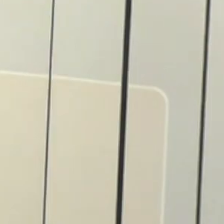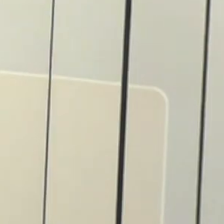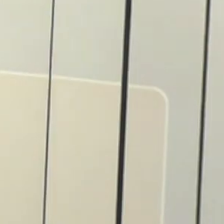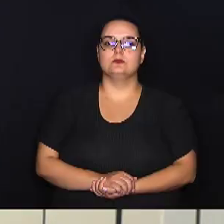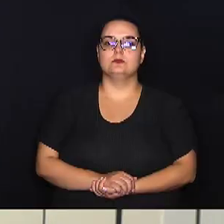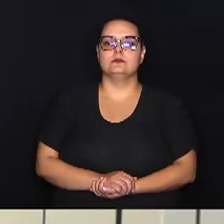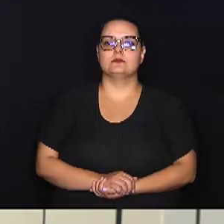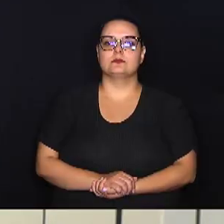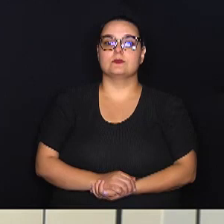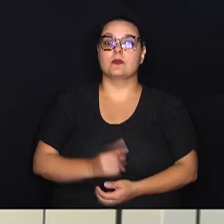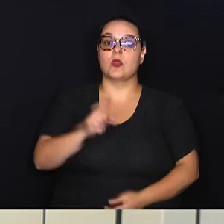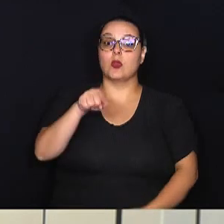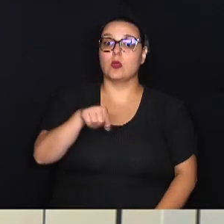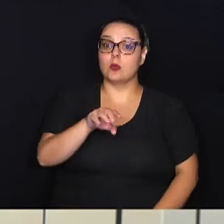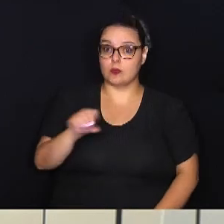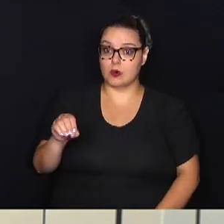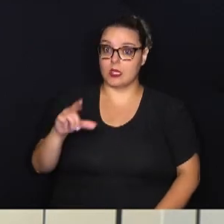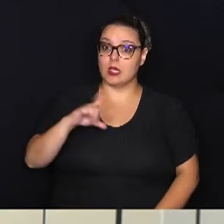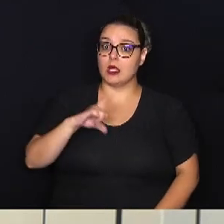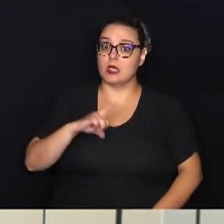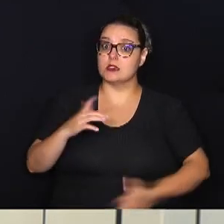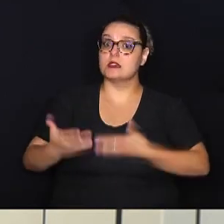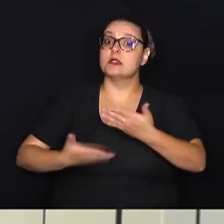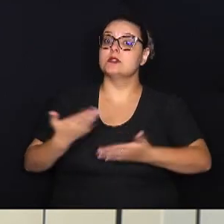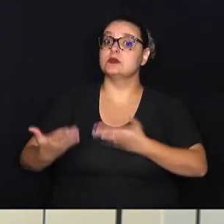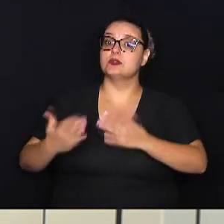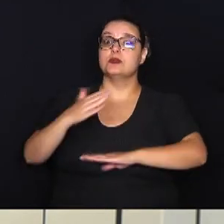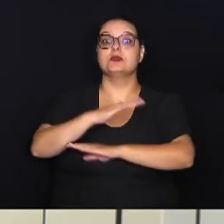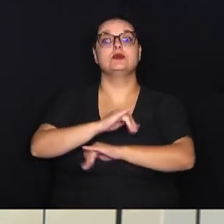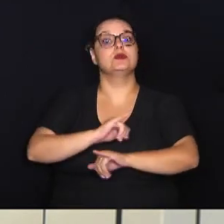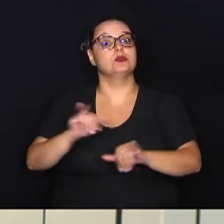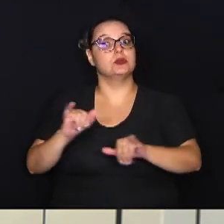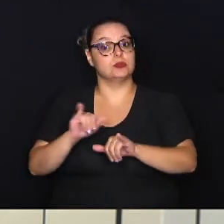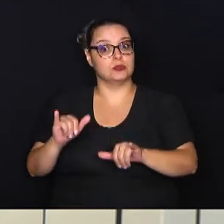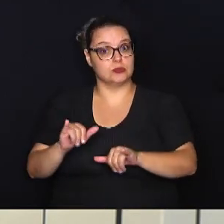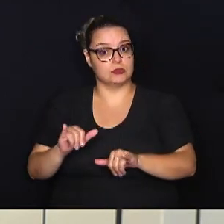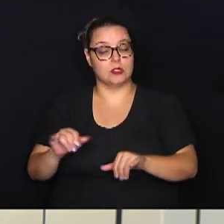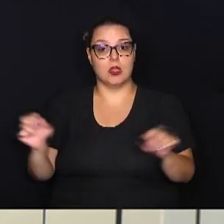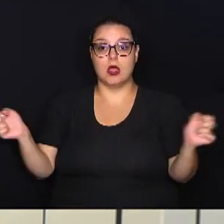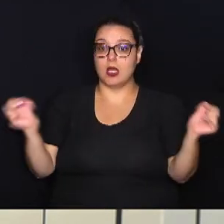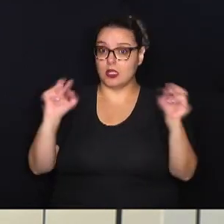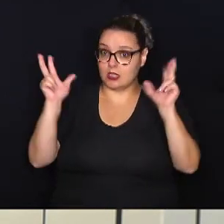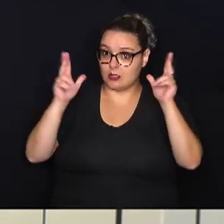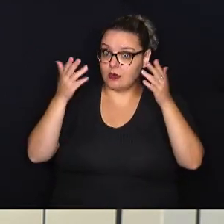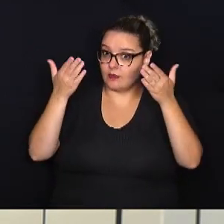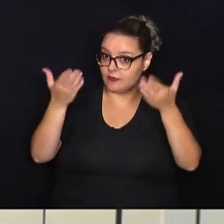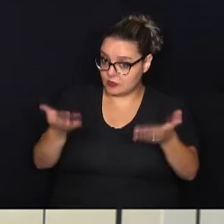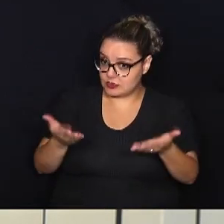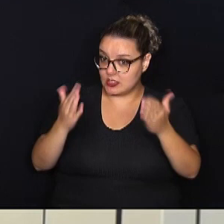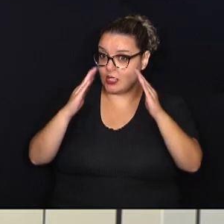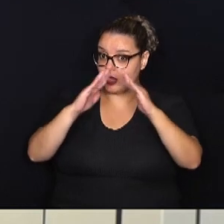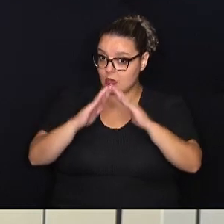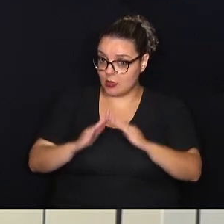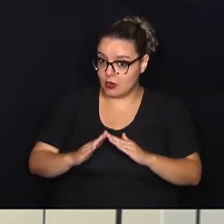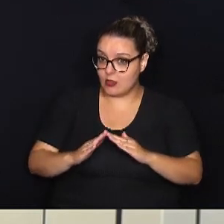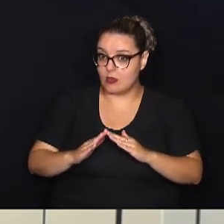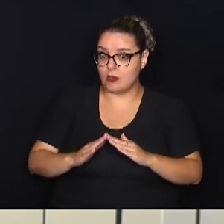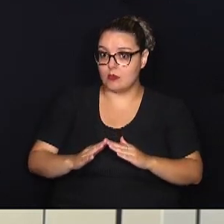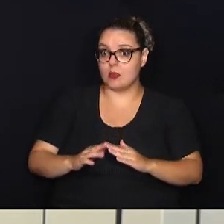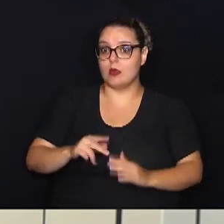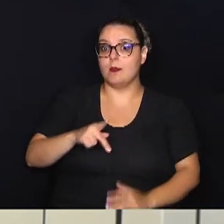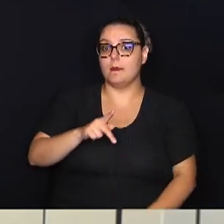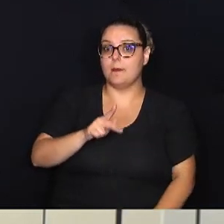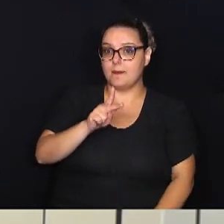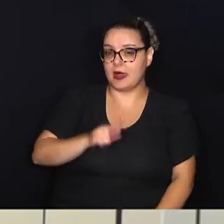Uma hora da tarde tem serviço aqui no Jornal Câmara Notícia. Atenção, você que é morador da região da Vila Padre Manuel